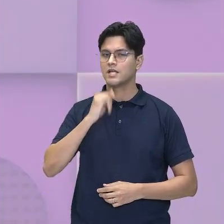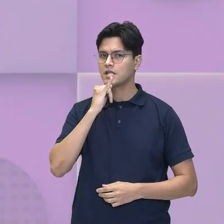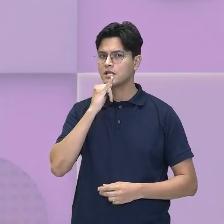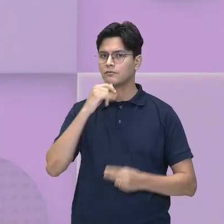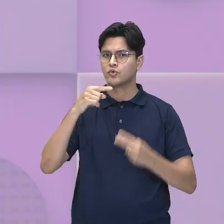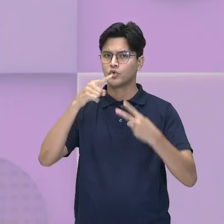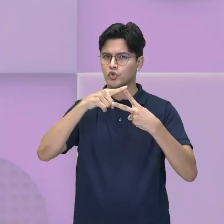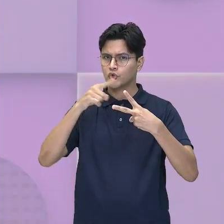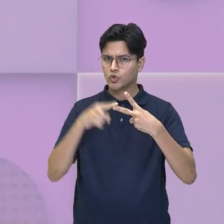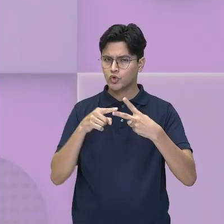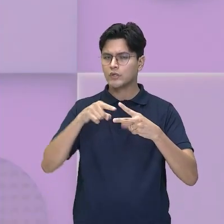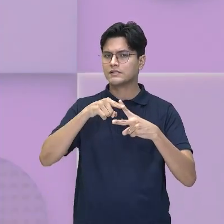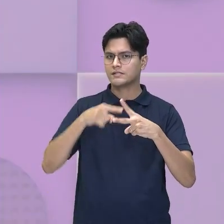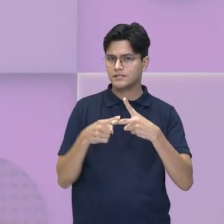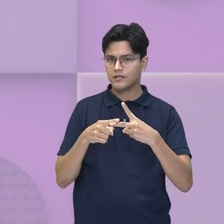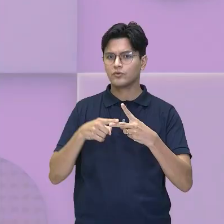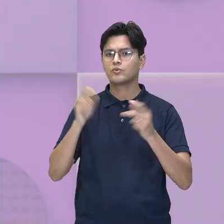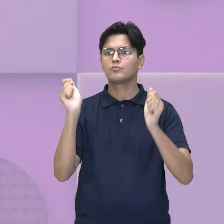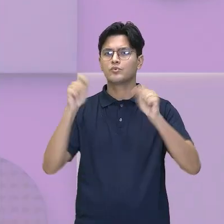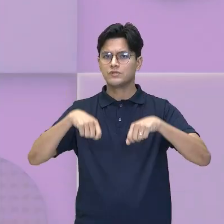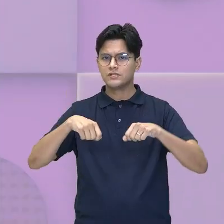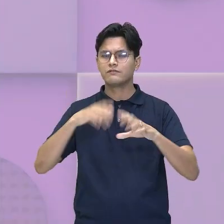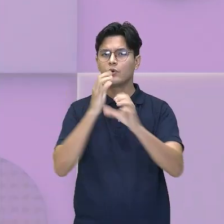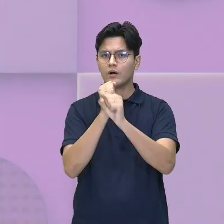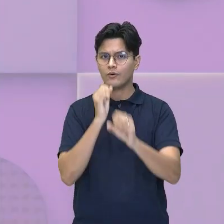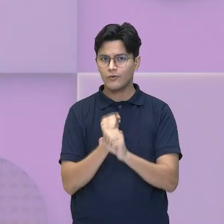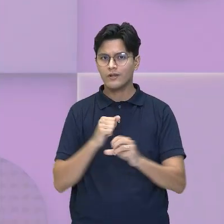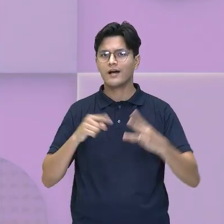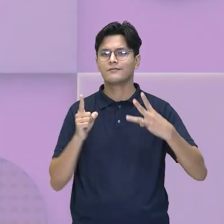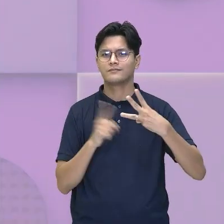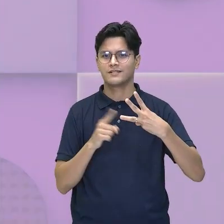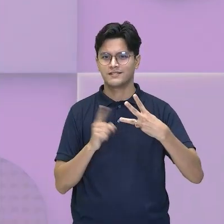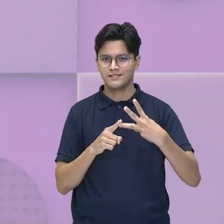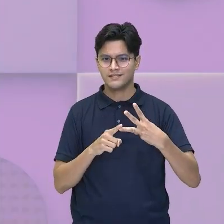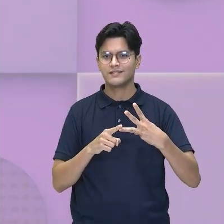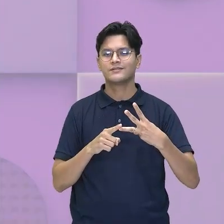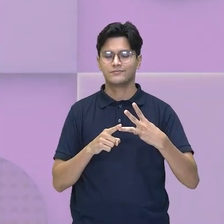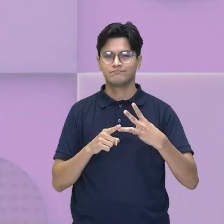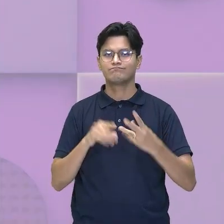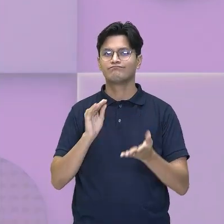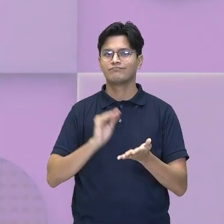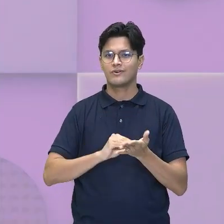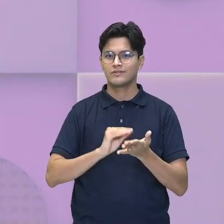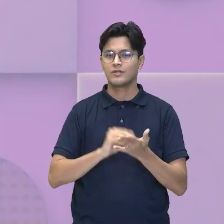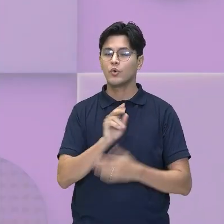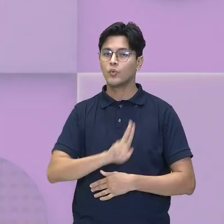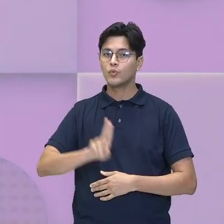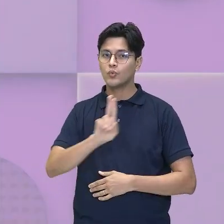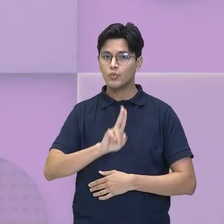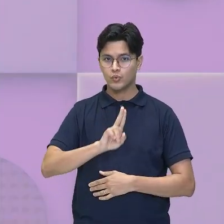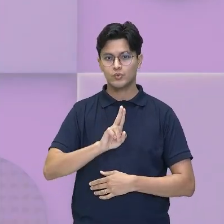ângulos, a gente consegue calcular a medida do terceiro que está faltando, usando essa relação que